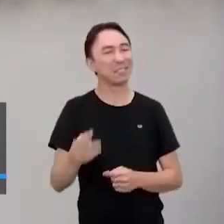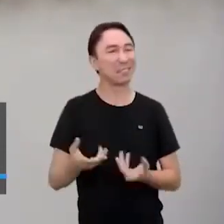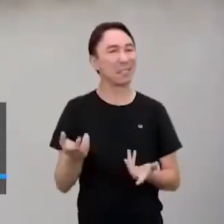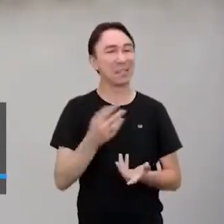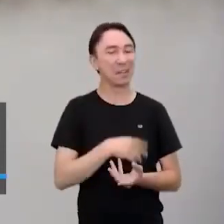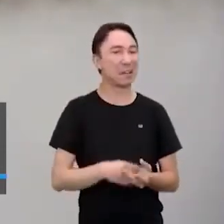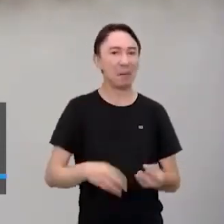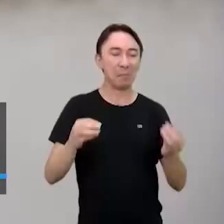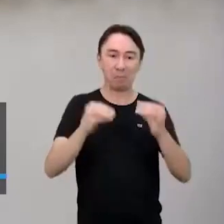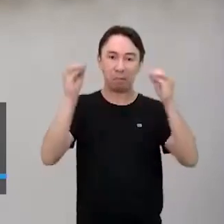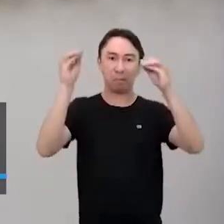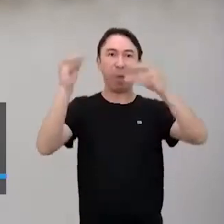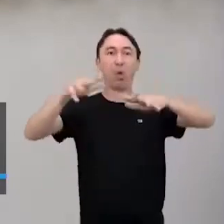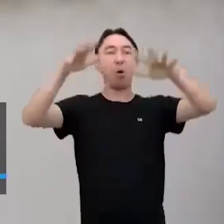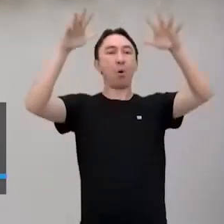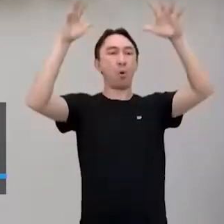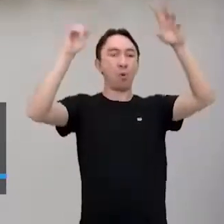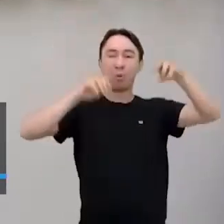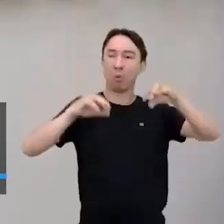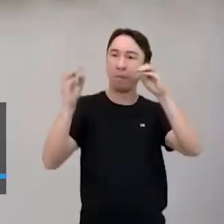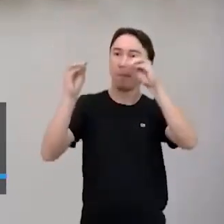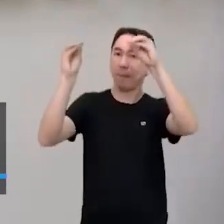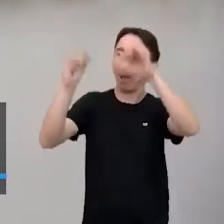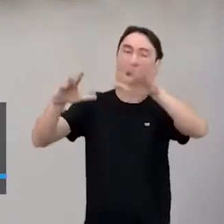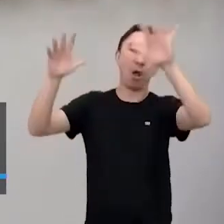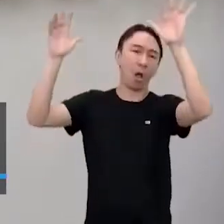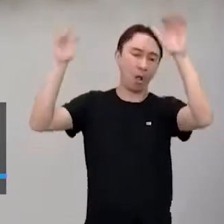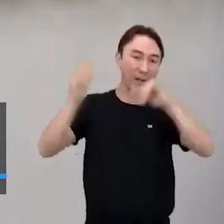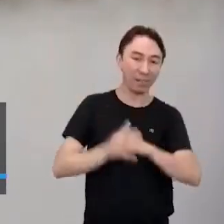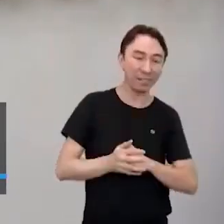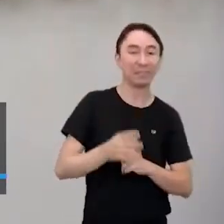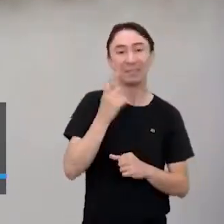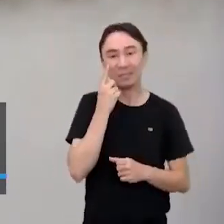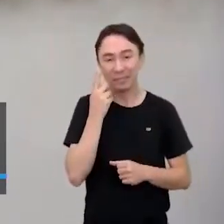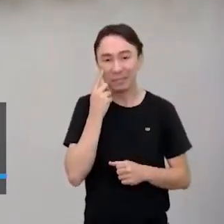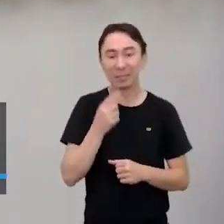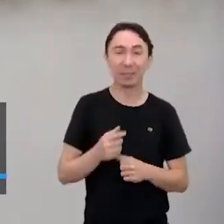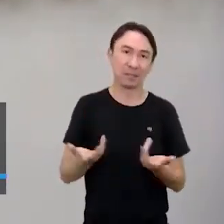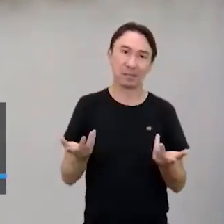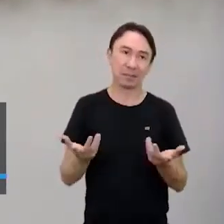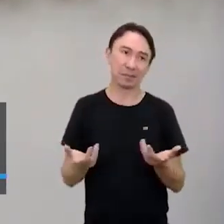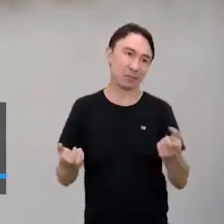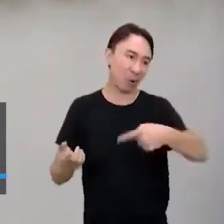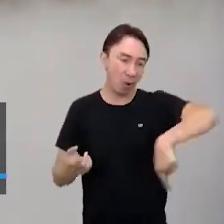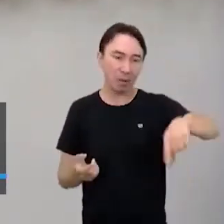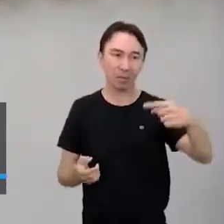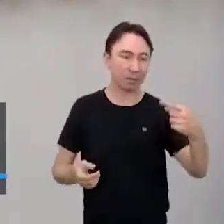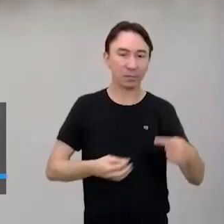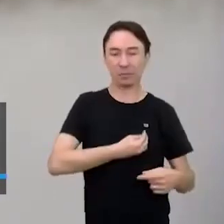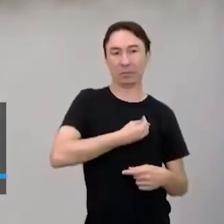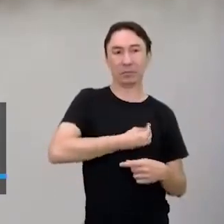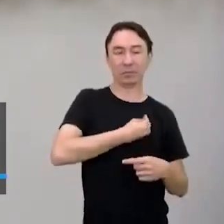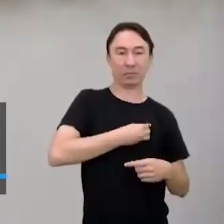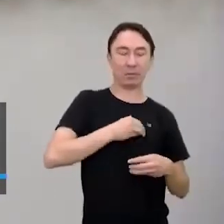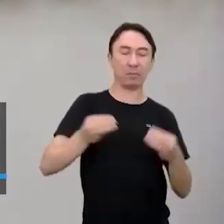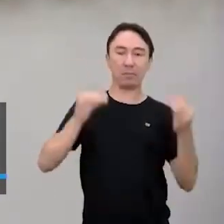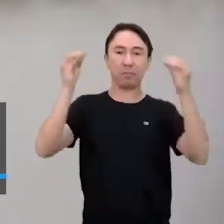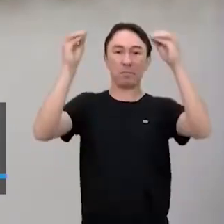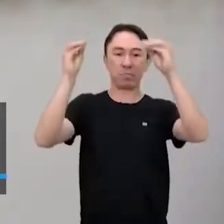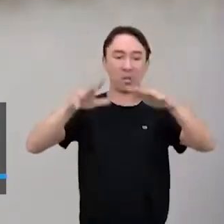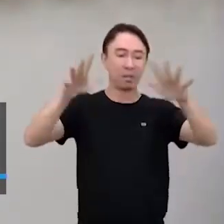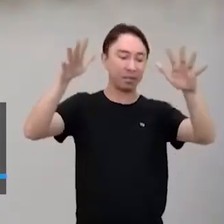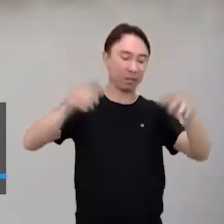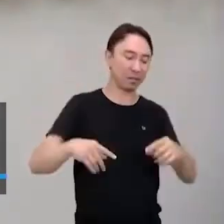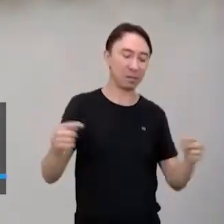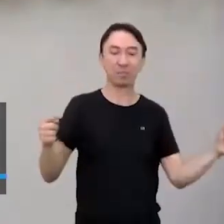meio mágica, de atrair determinadas condições para a vivência nossa. E quando a gente está fazendo arte hoje, a gente